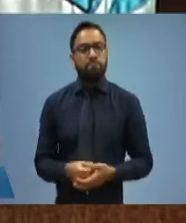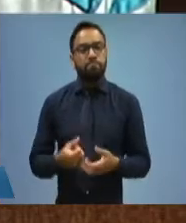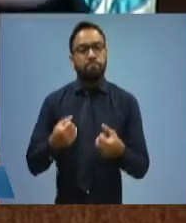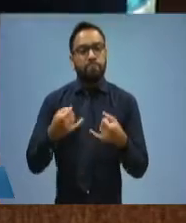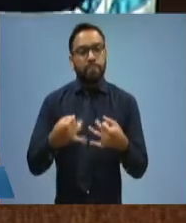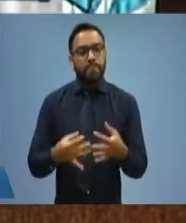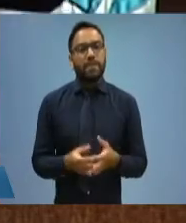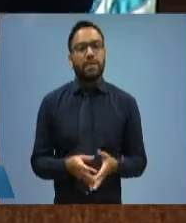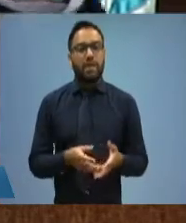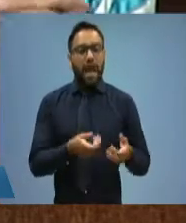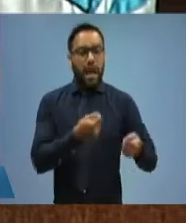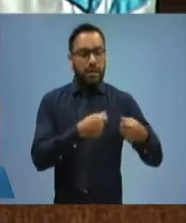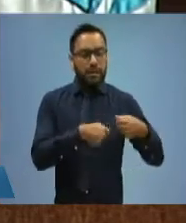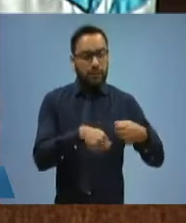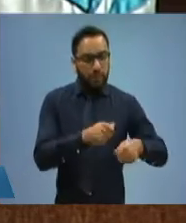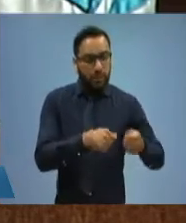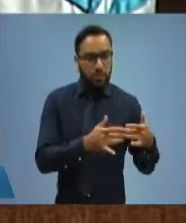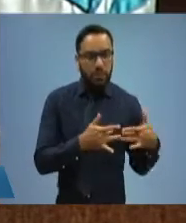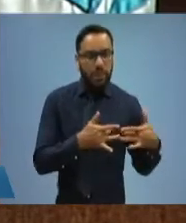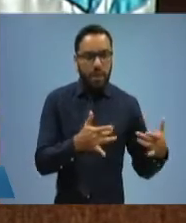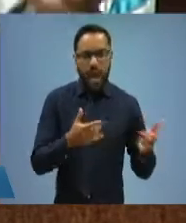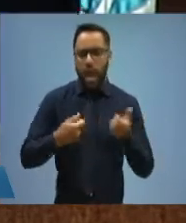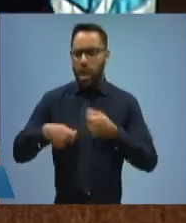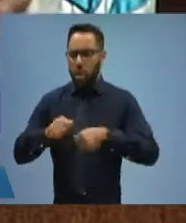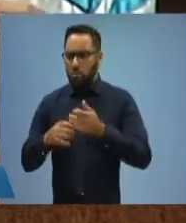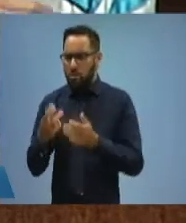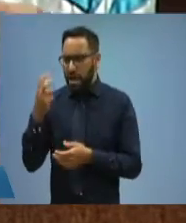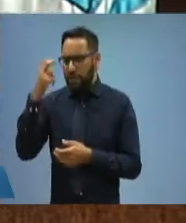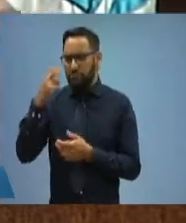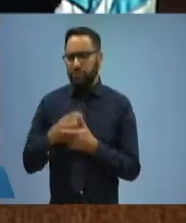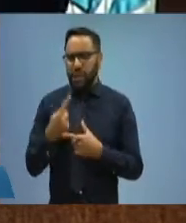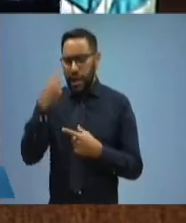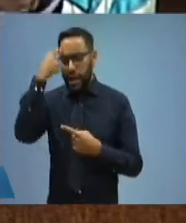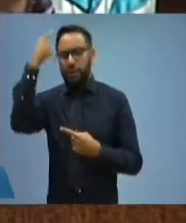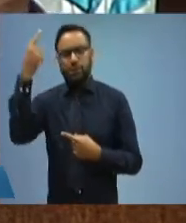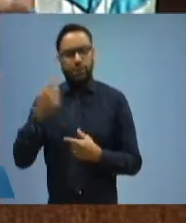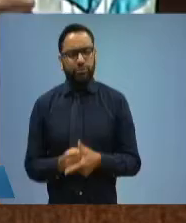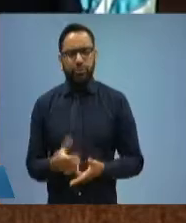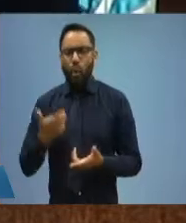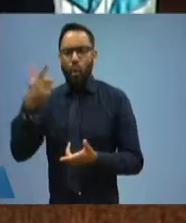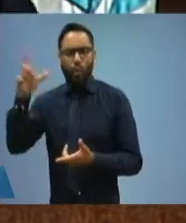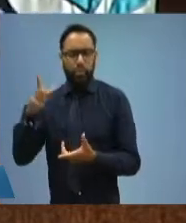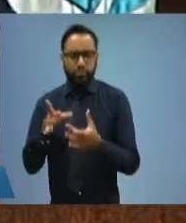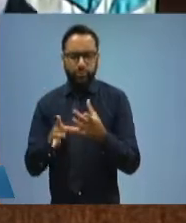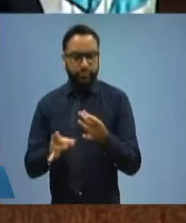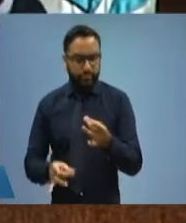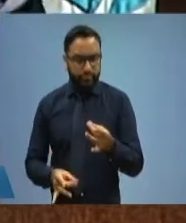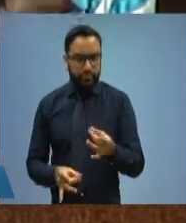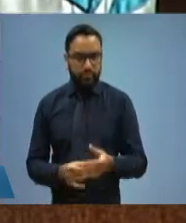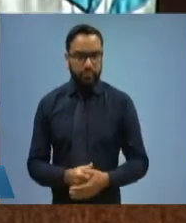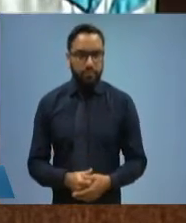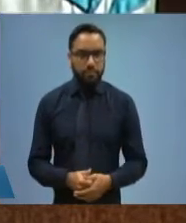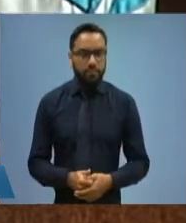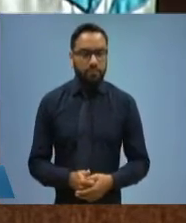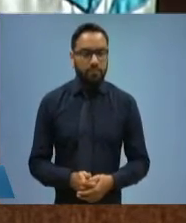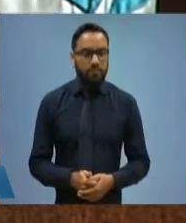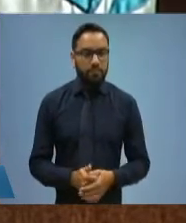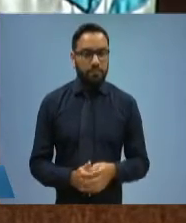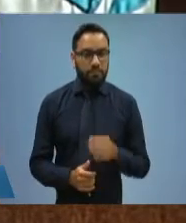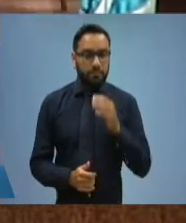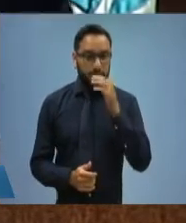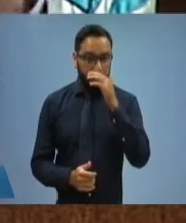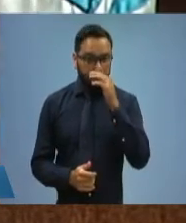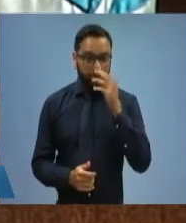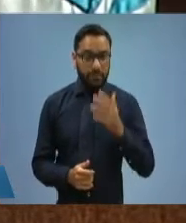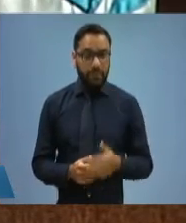economia solidária, a economia circular, a economia criativa, dentro de um complexo de respostas ao modelo falido do capitalismo.